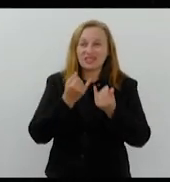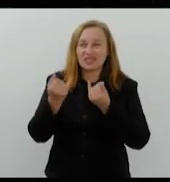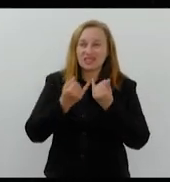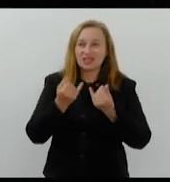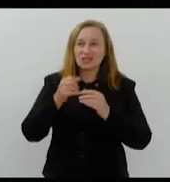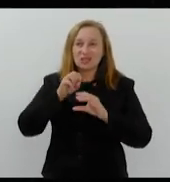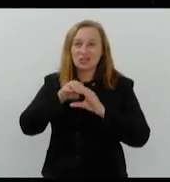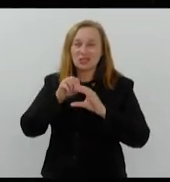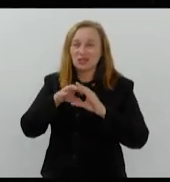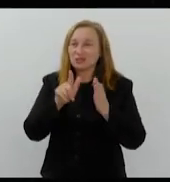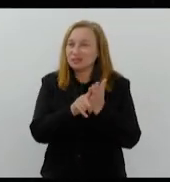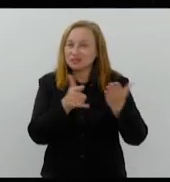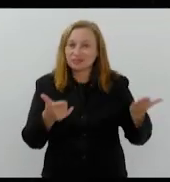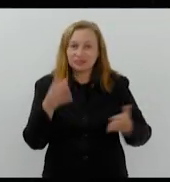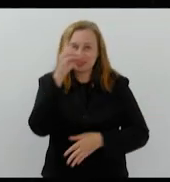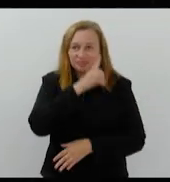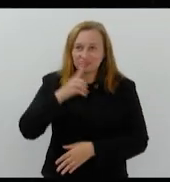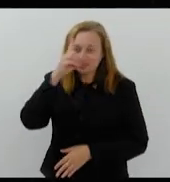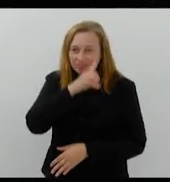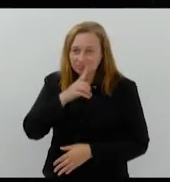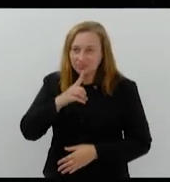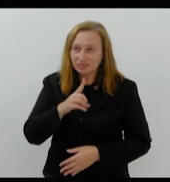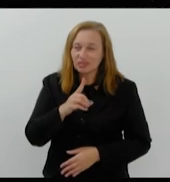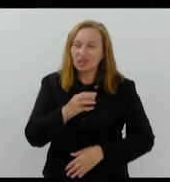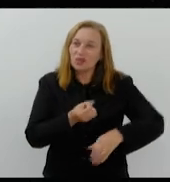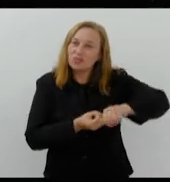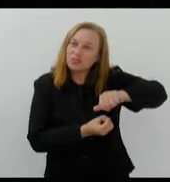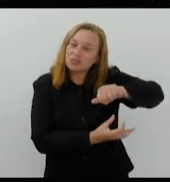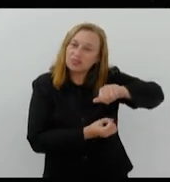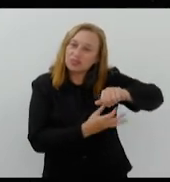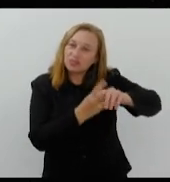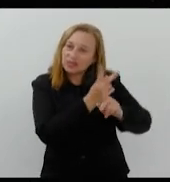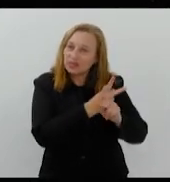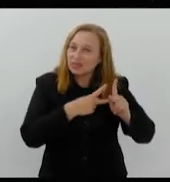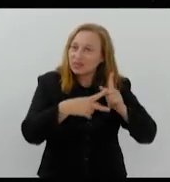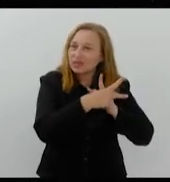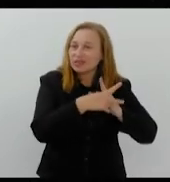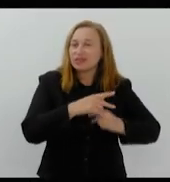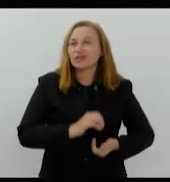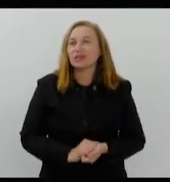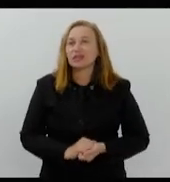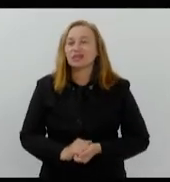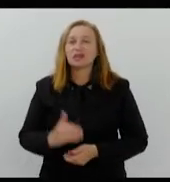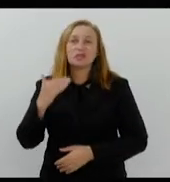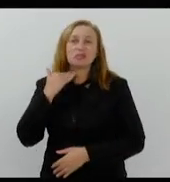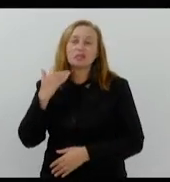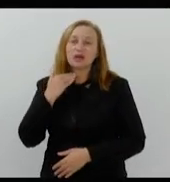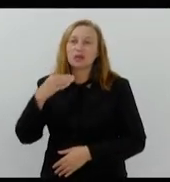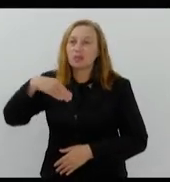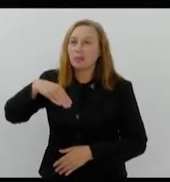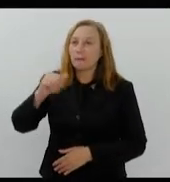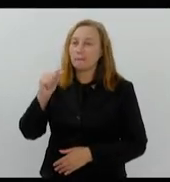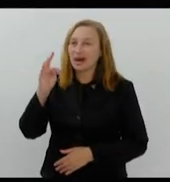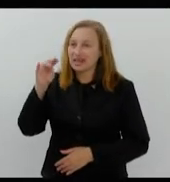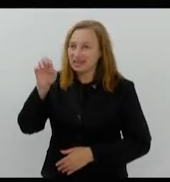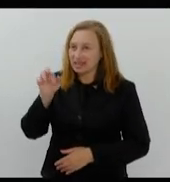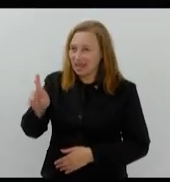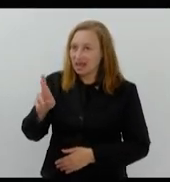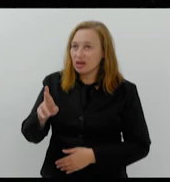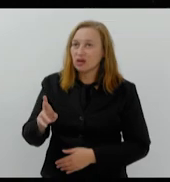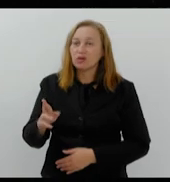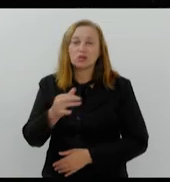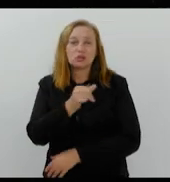acusa uma operação do Fundo Único do Rio Previdência com o Banco Master, onde o Rio